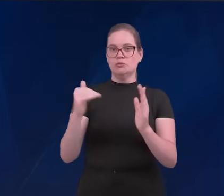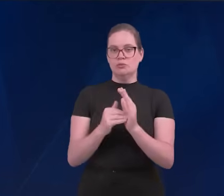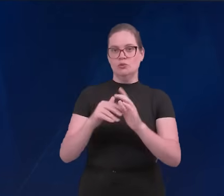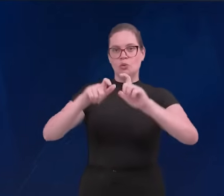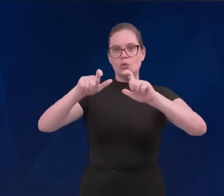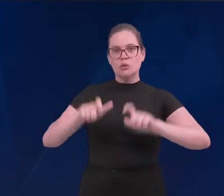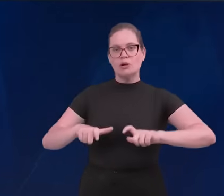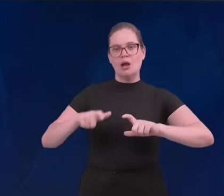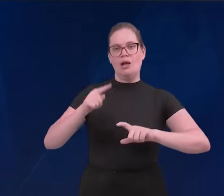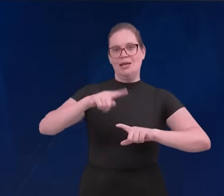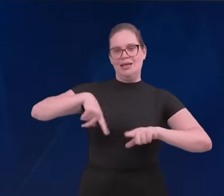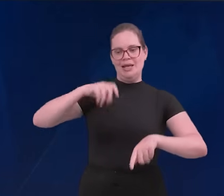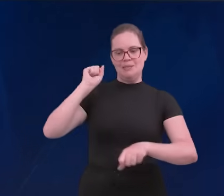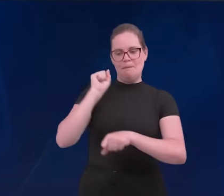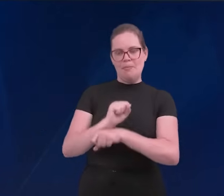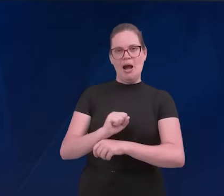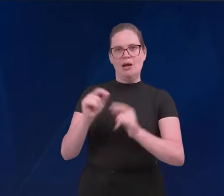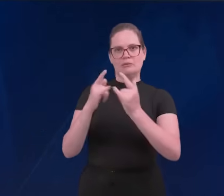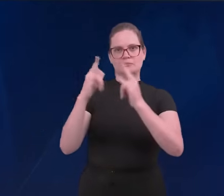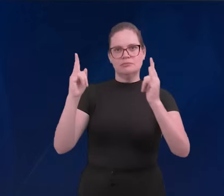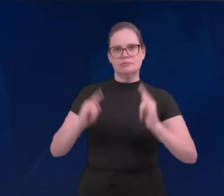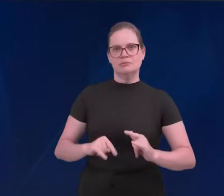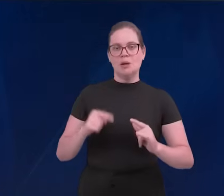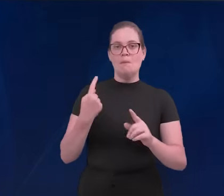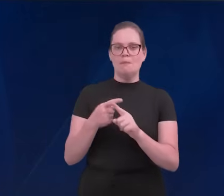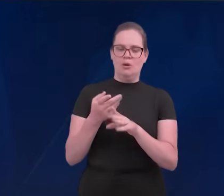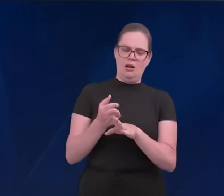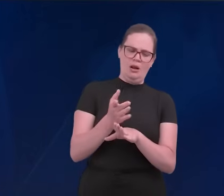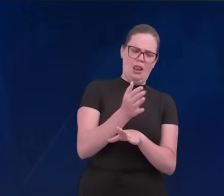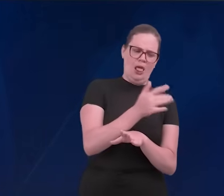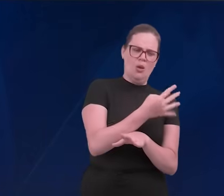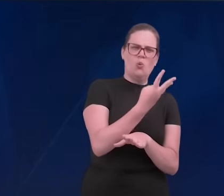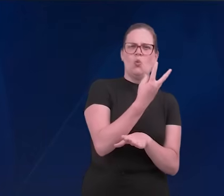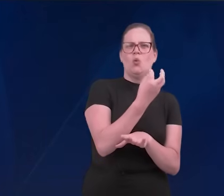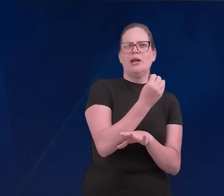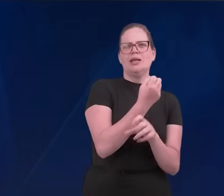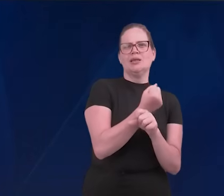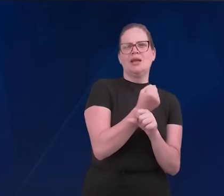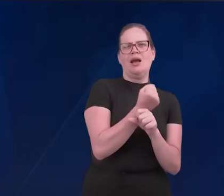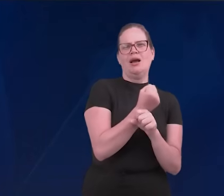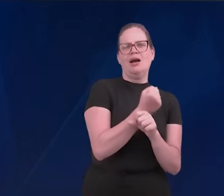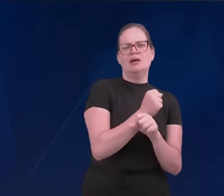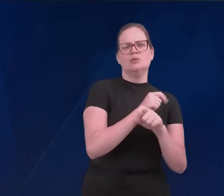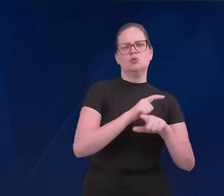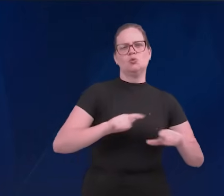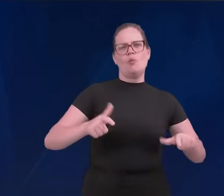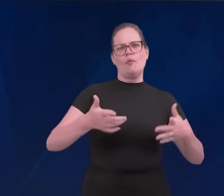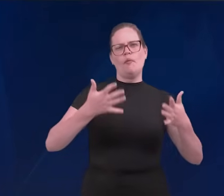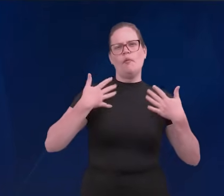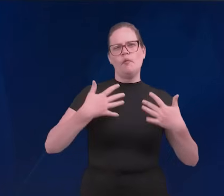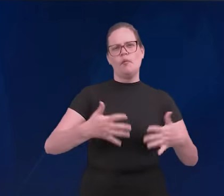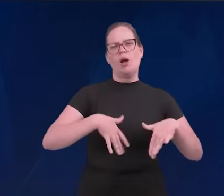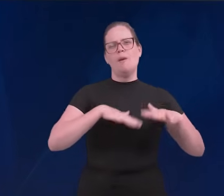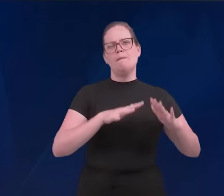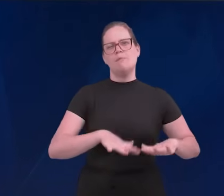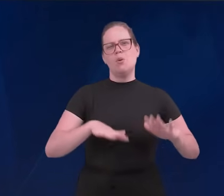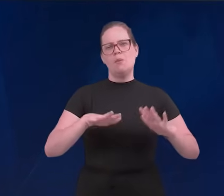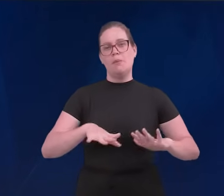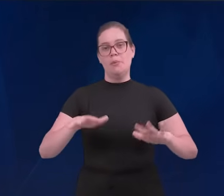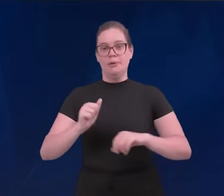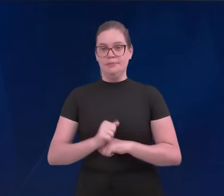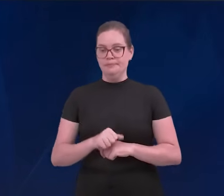da parada da longa jornada de 40 anos desde o Egito. Aquela